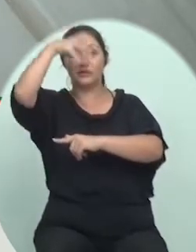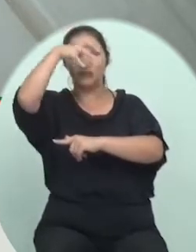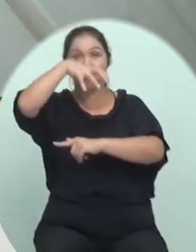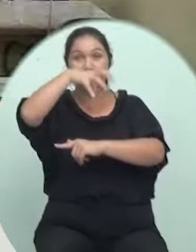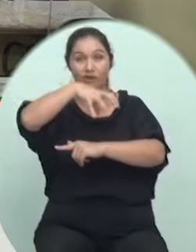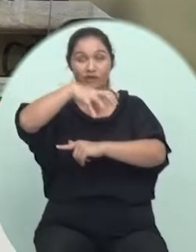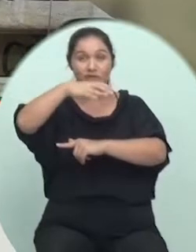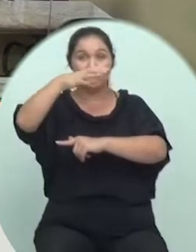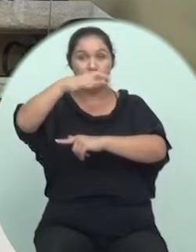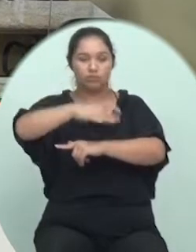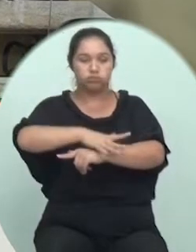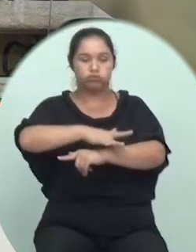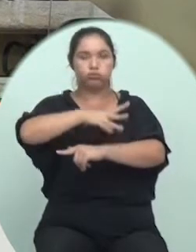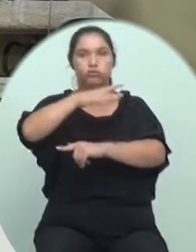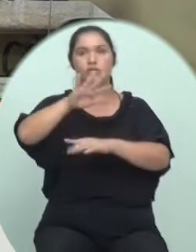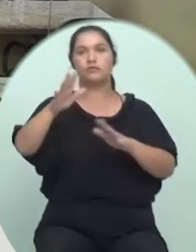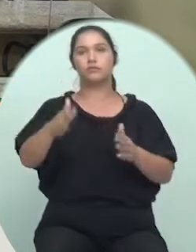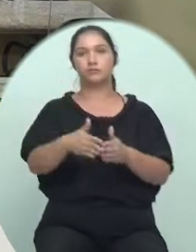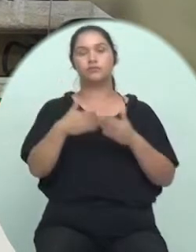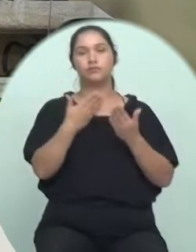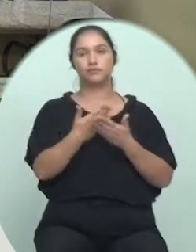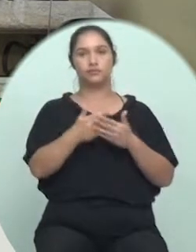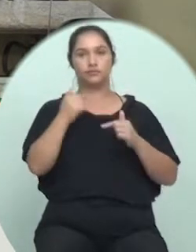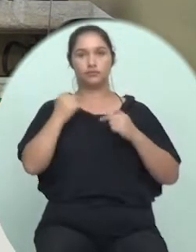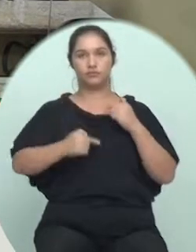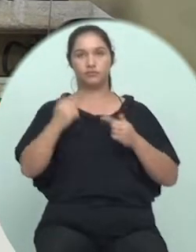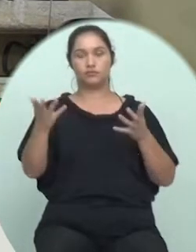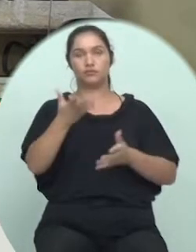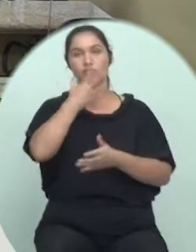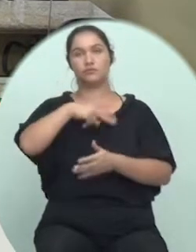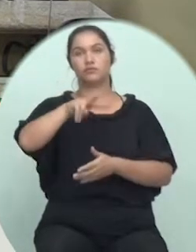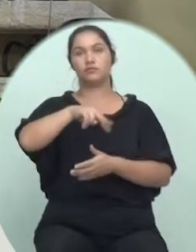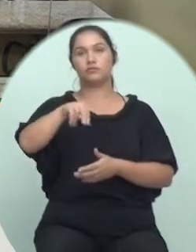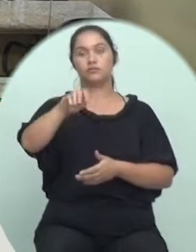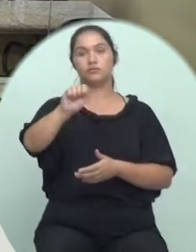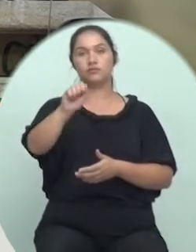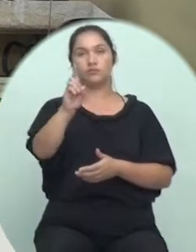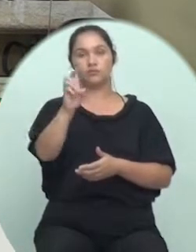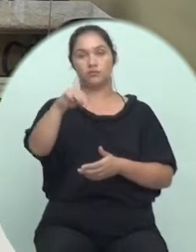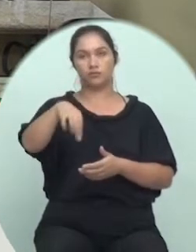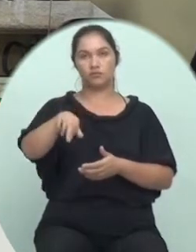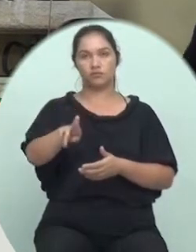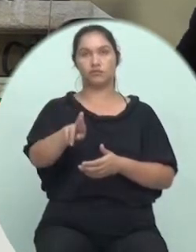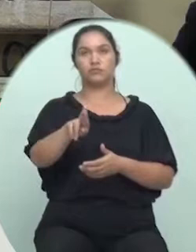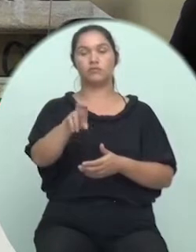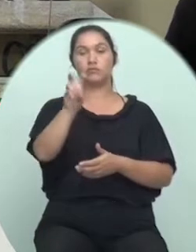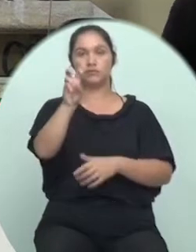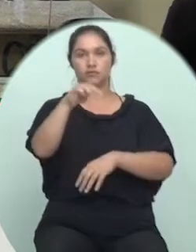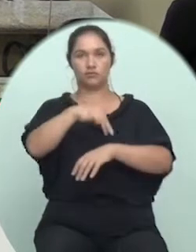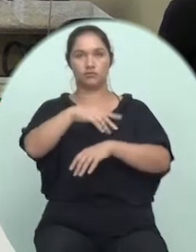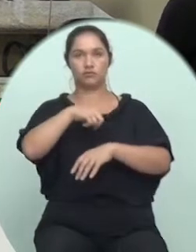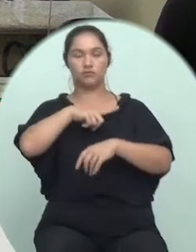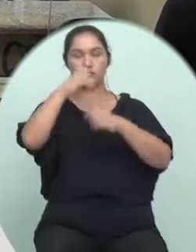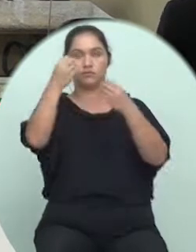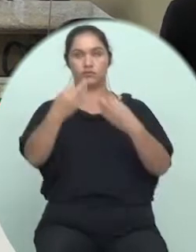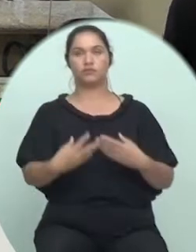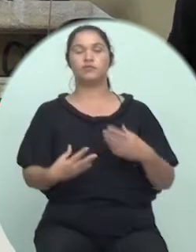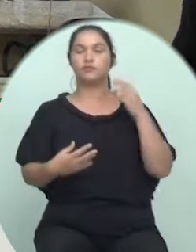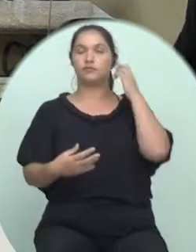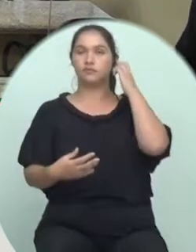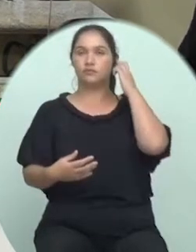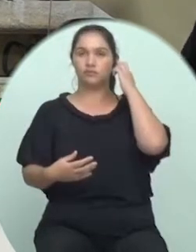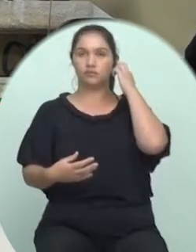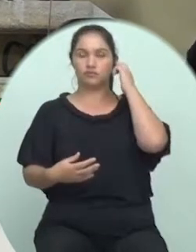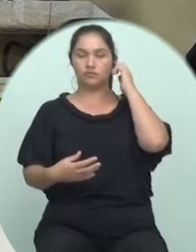O requerimento está em discussão. Com a palavra o vereador proponente, vereador Ademir Honorato. Vossa Excelência dispõe de